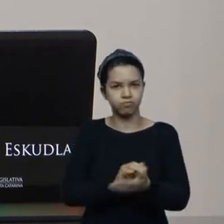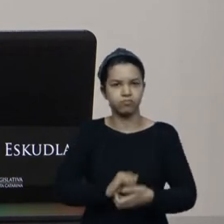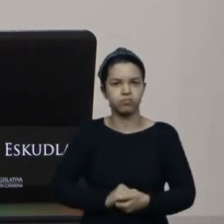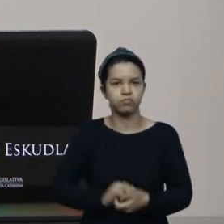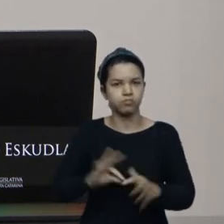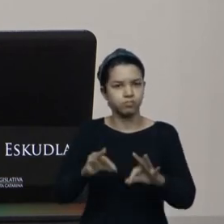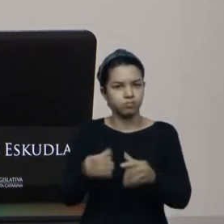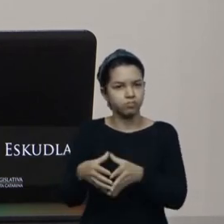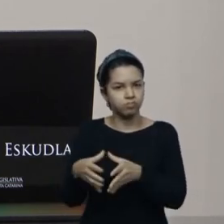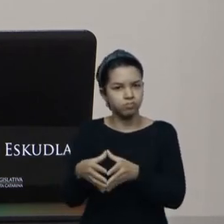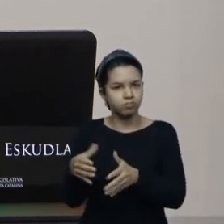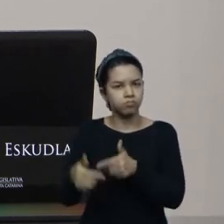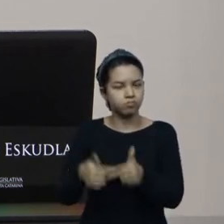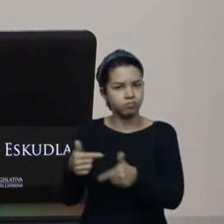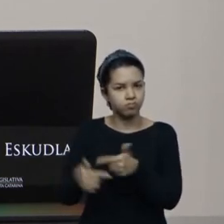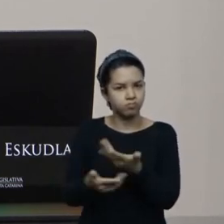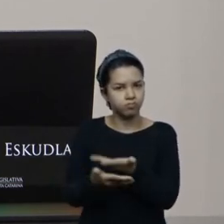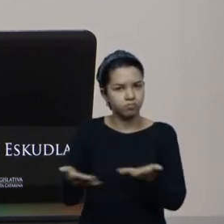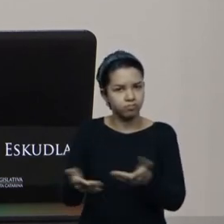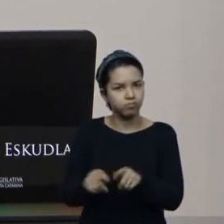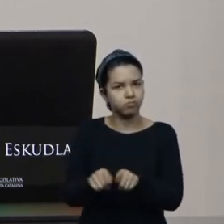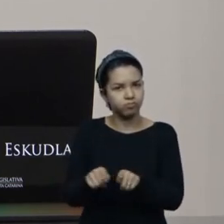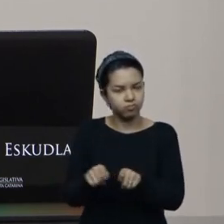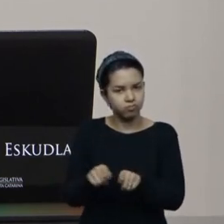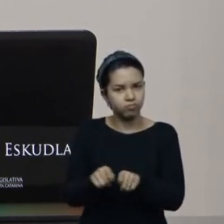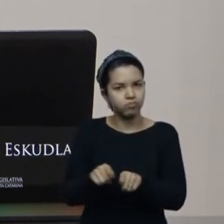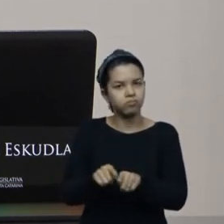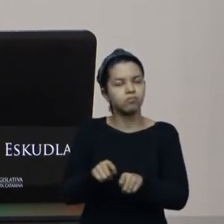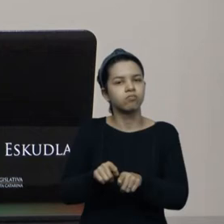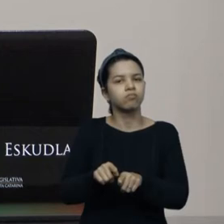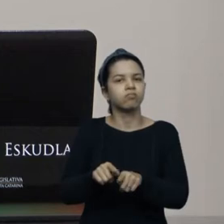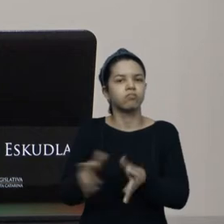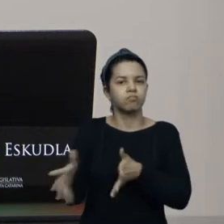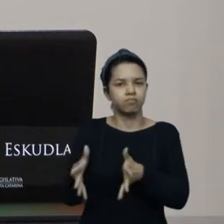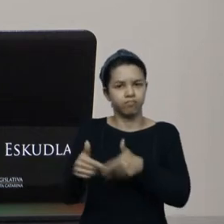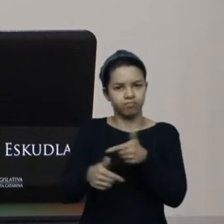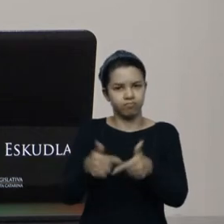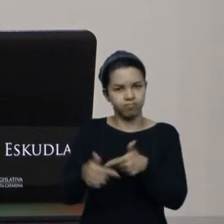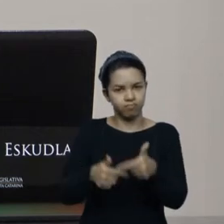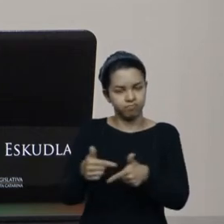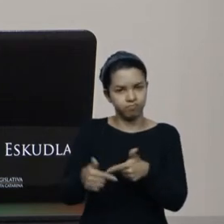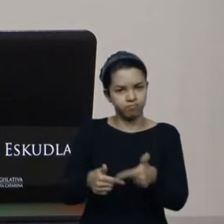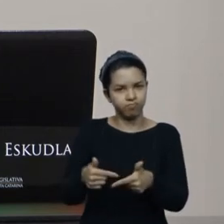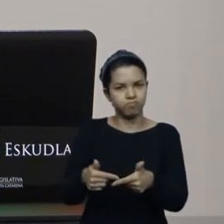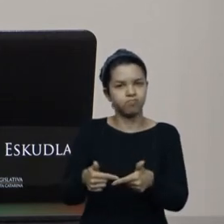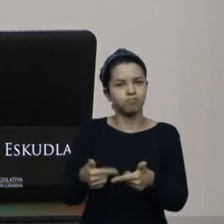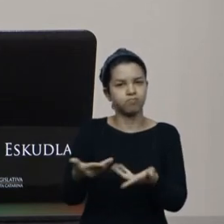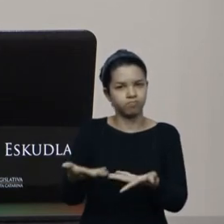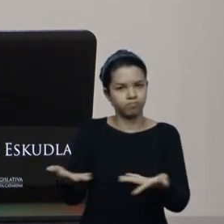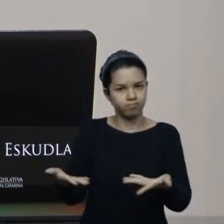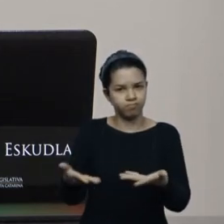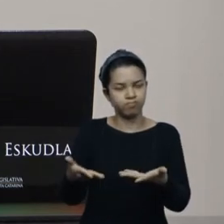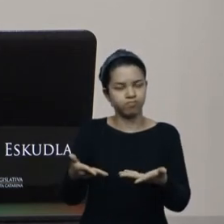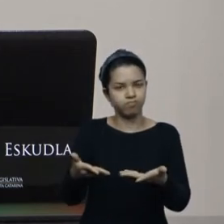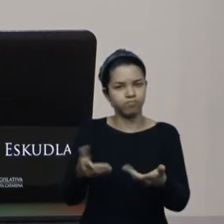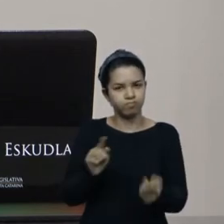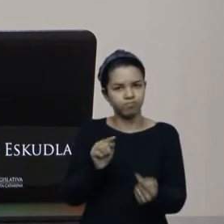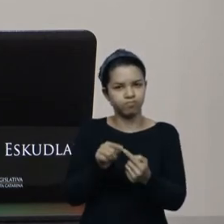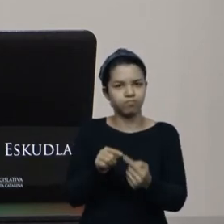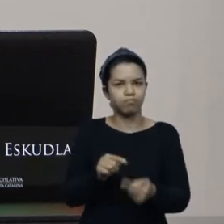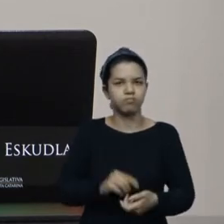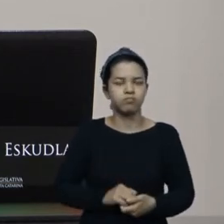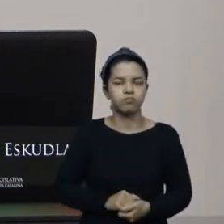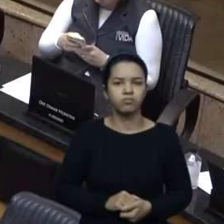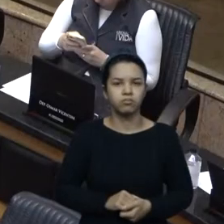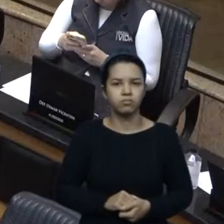a equipe e os senhores por conduzirem esse trabalho aí de forma tão determinada.